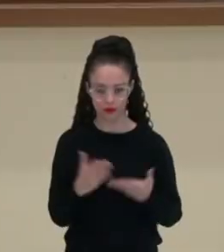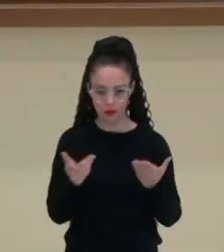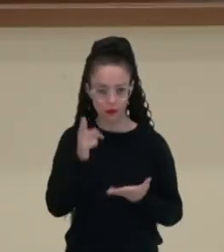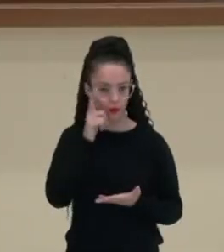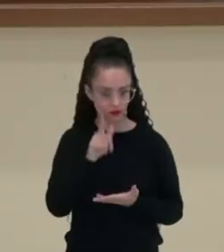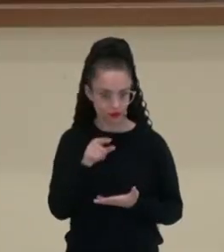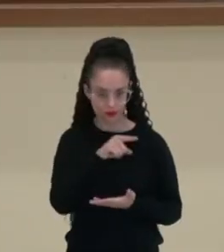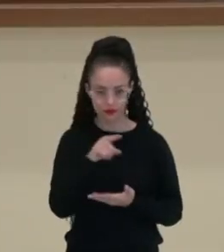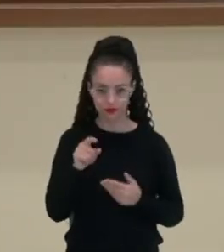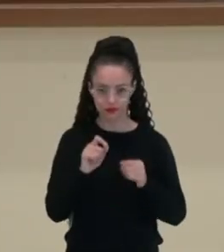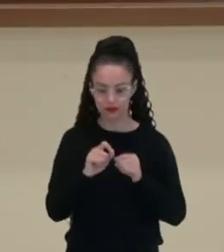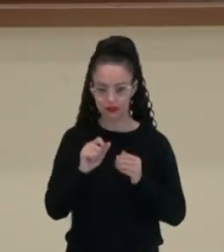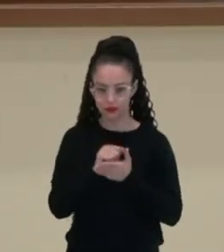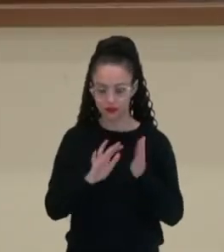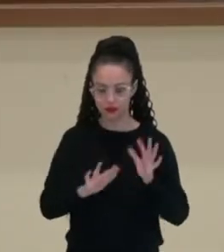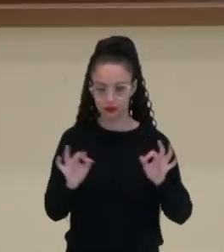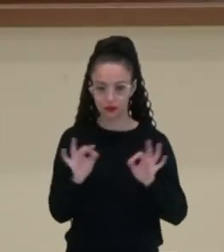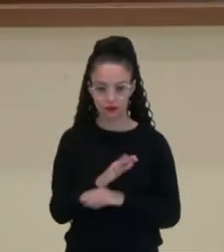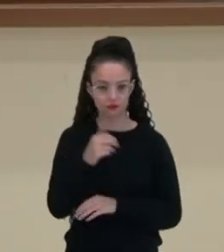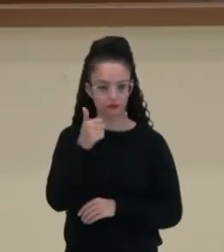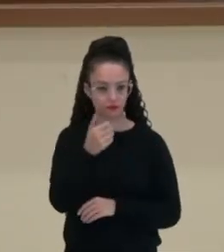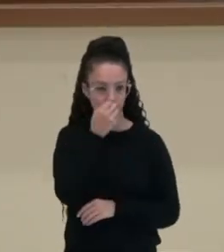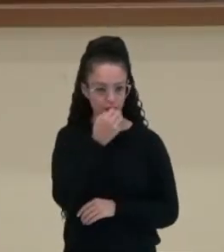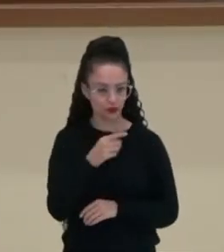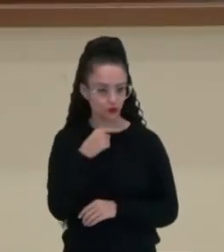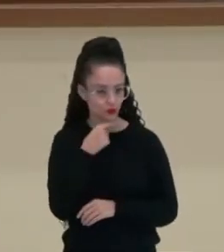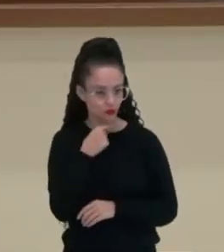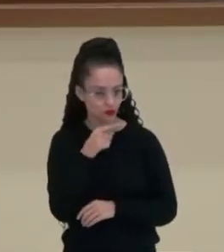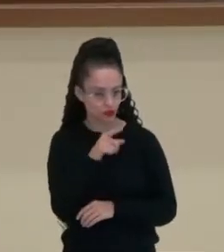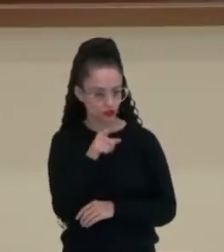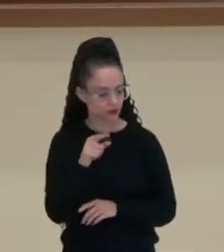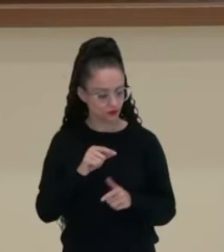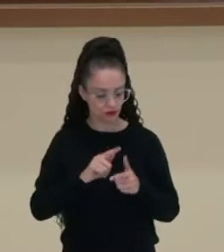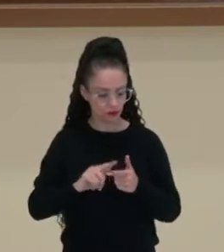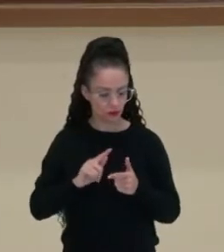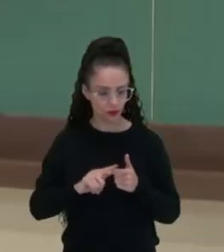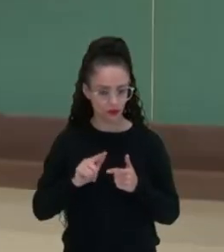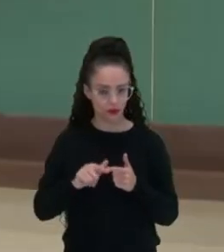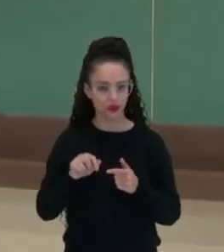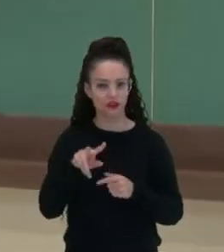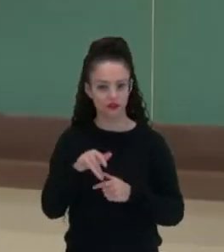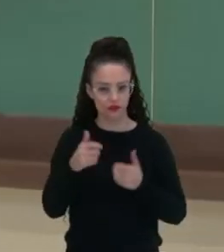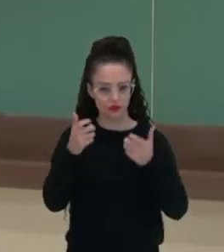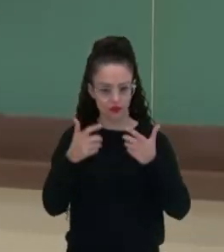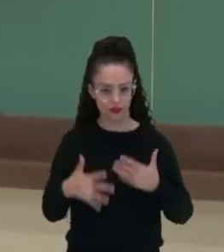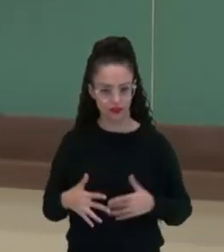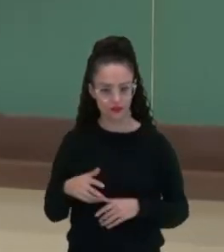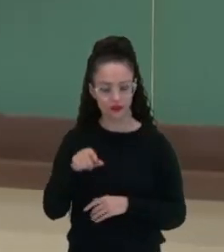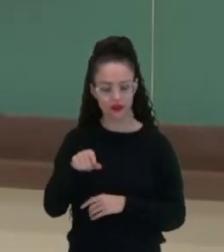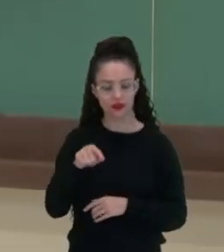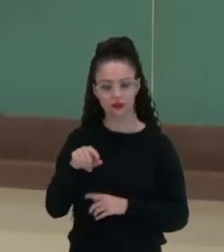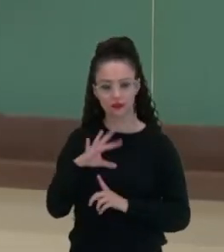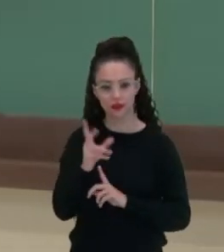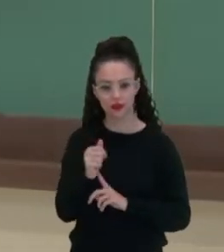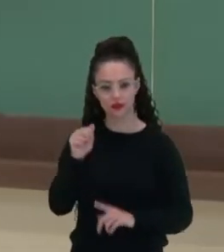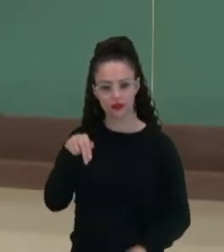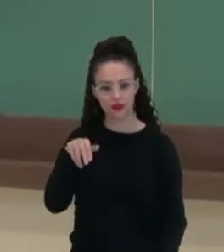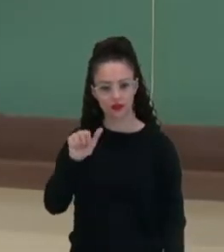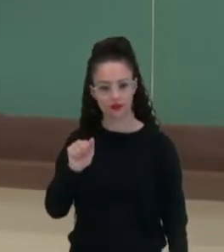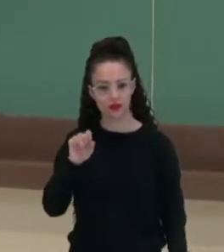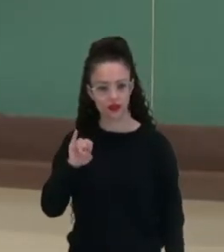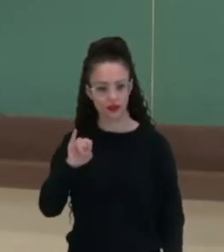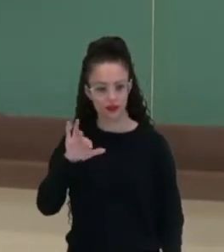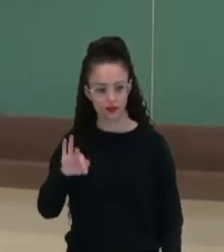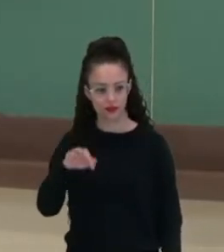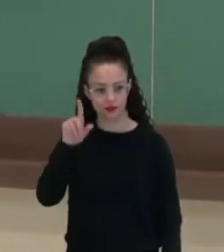Conseguiram aí fazer a atividade? Muito bem. Ficou em dúvida? Não tem problema. A gente vai falar sobre a arte naif, né? Então, a arte naif, que é